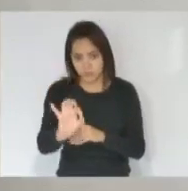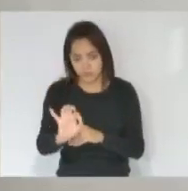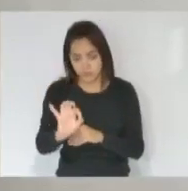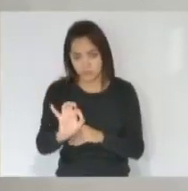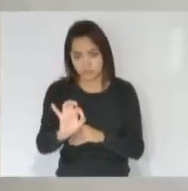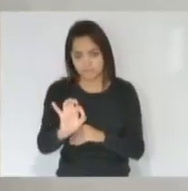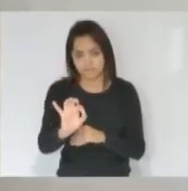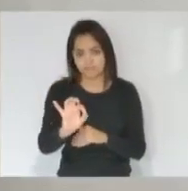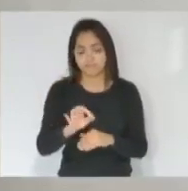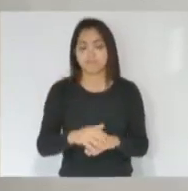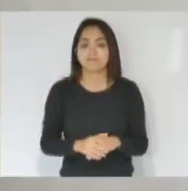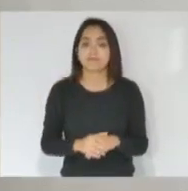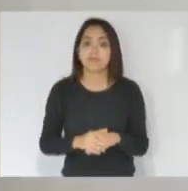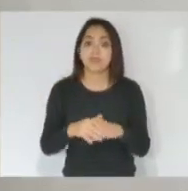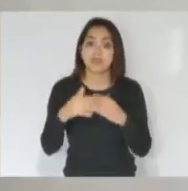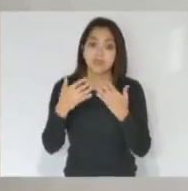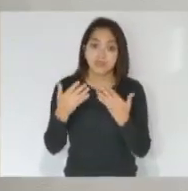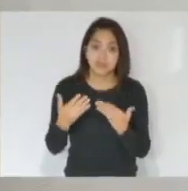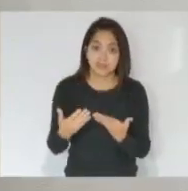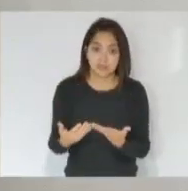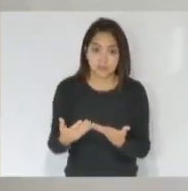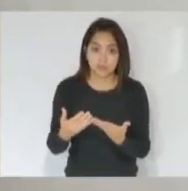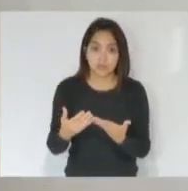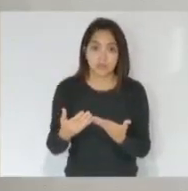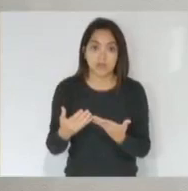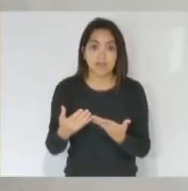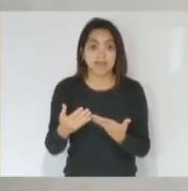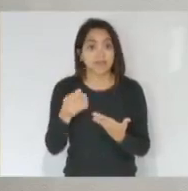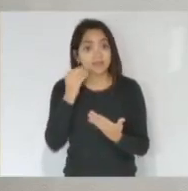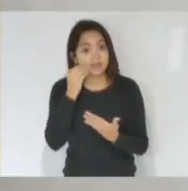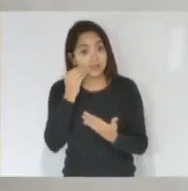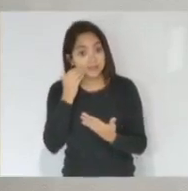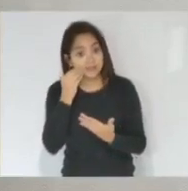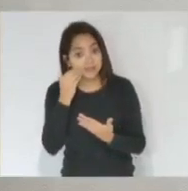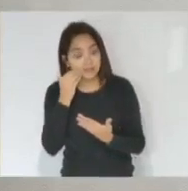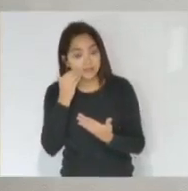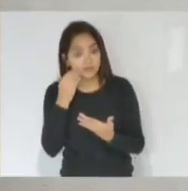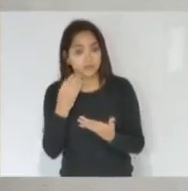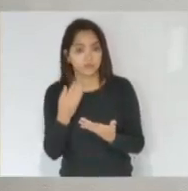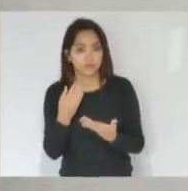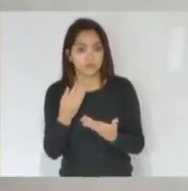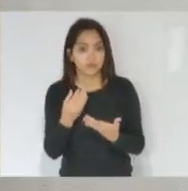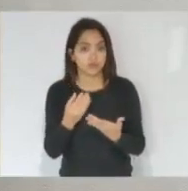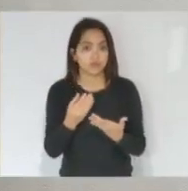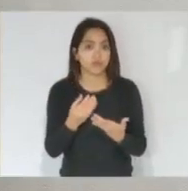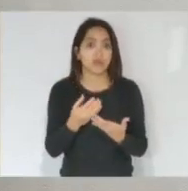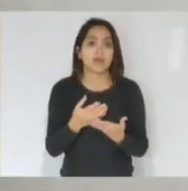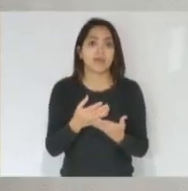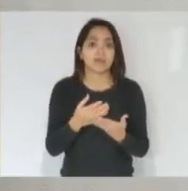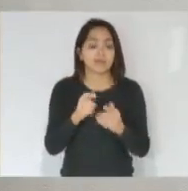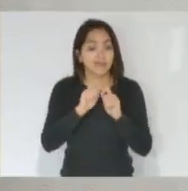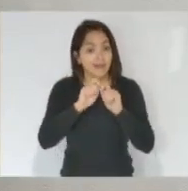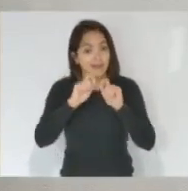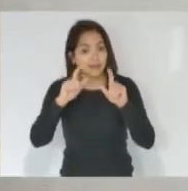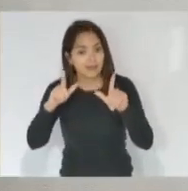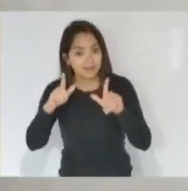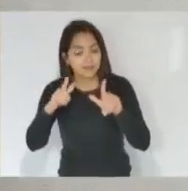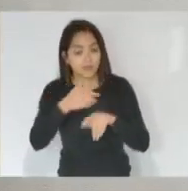Então, aquilo que nós estamos tentando construir aqui e de alertar o governo do estado,